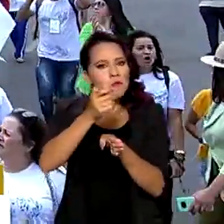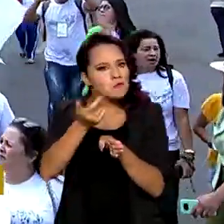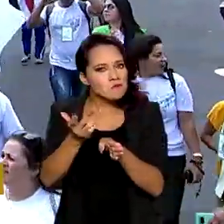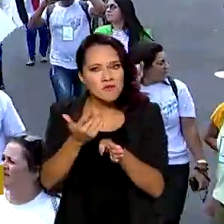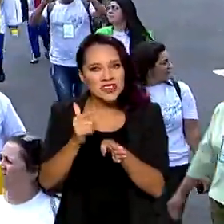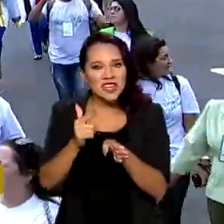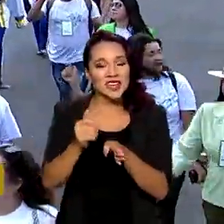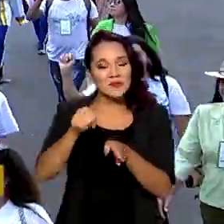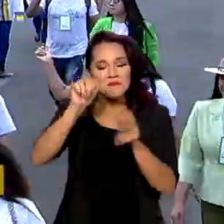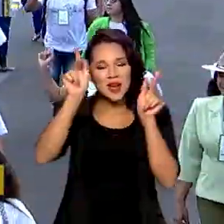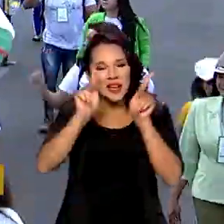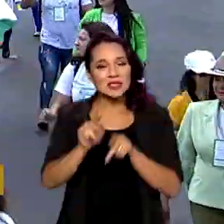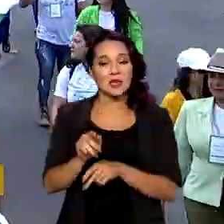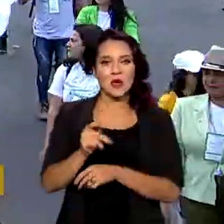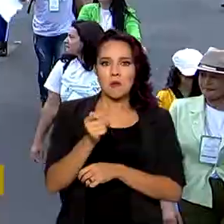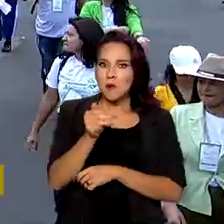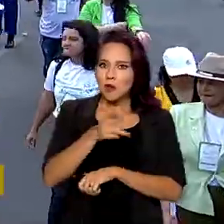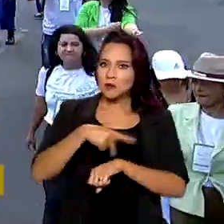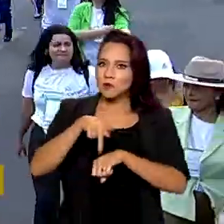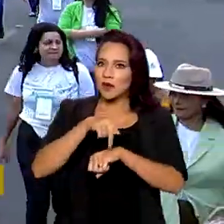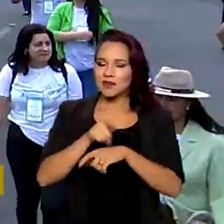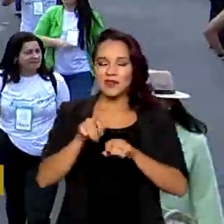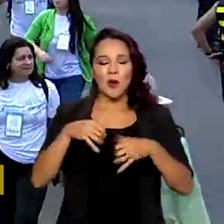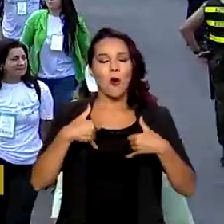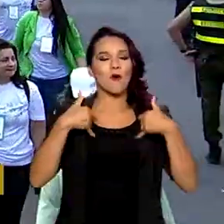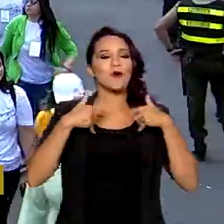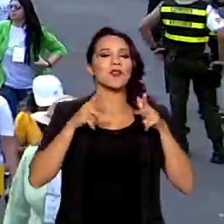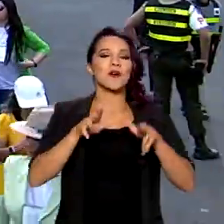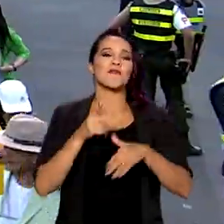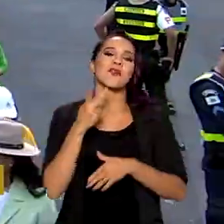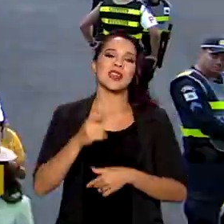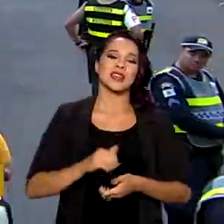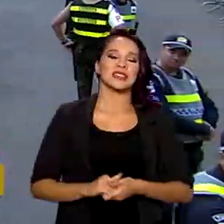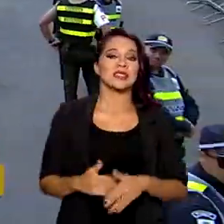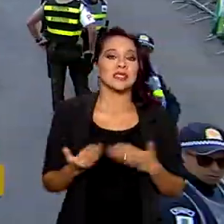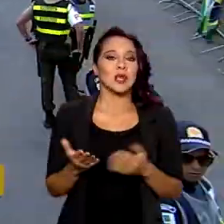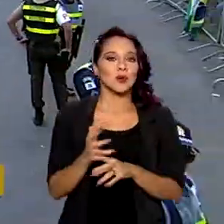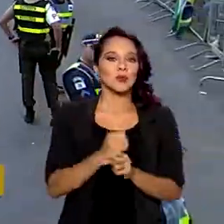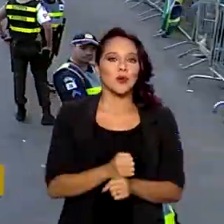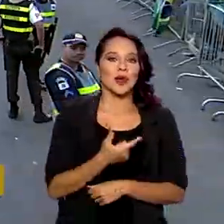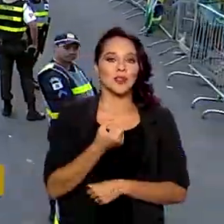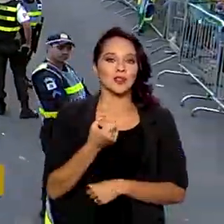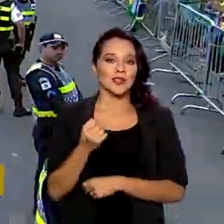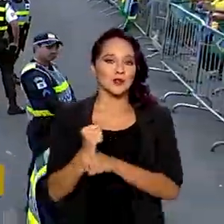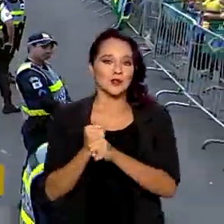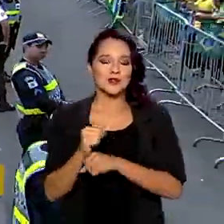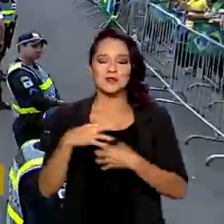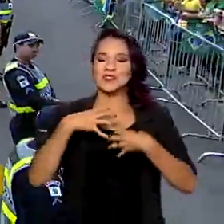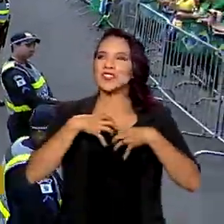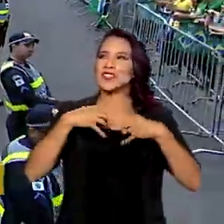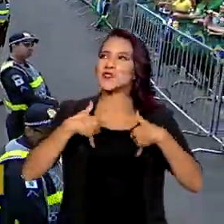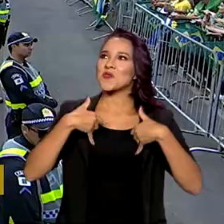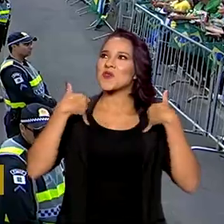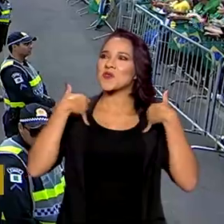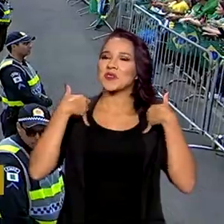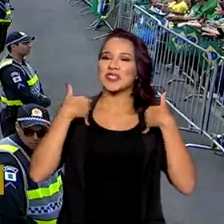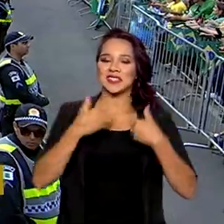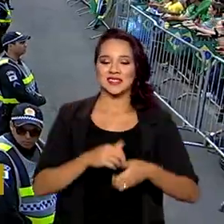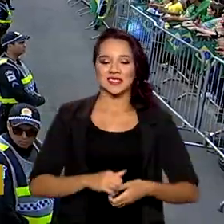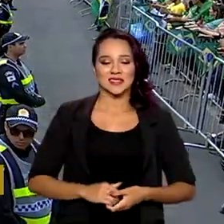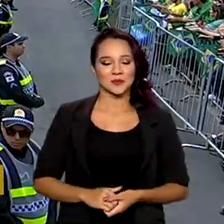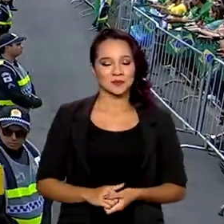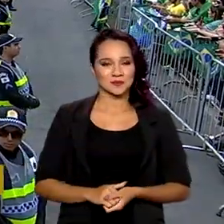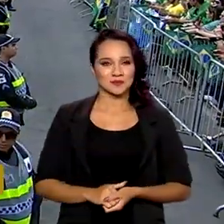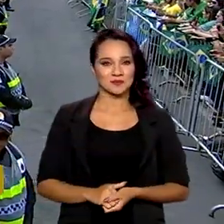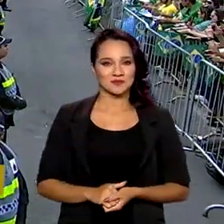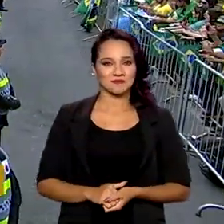que têm esse orgulho de poder falar isso. Então, realmente, são 200 anos para a gente se orgulhar.